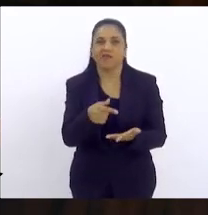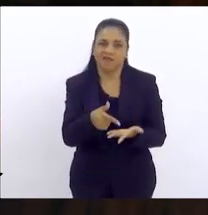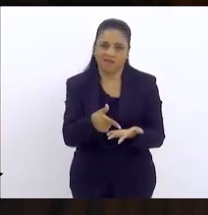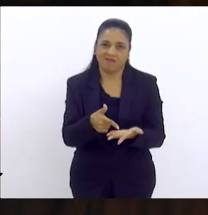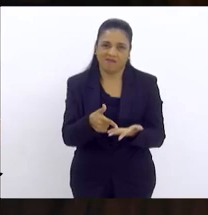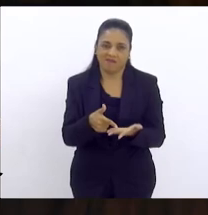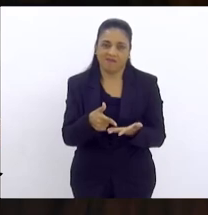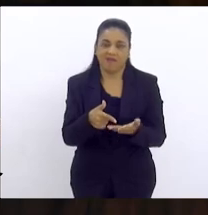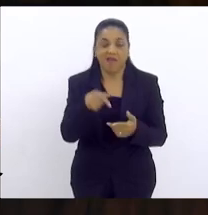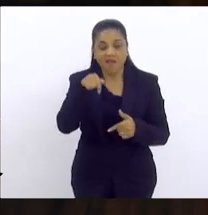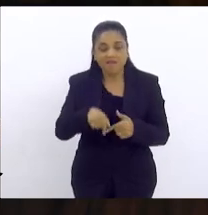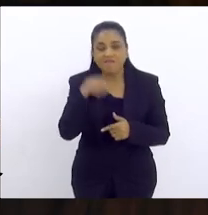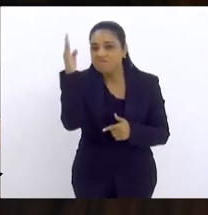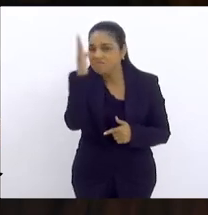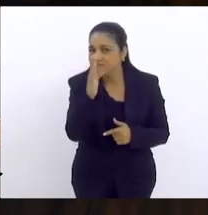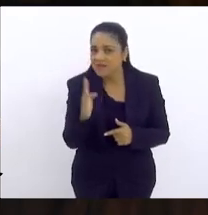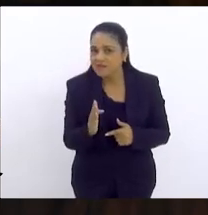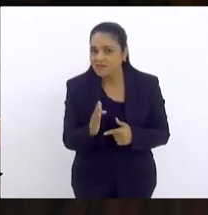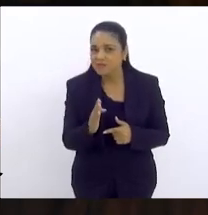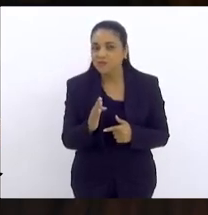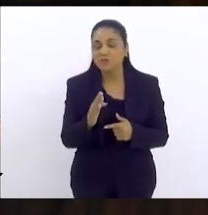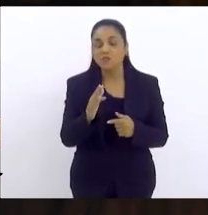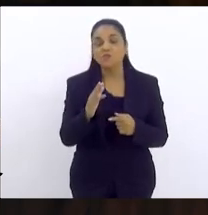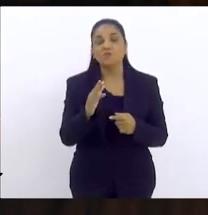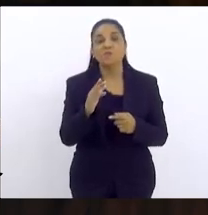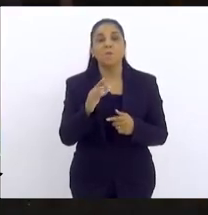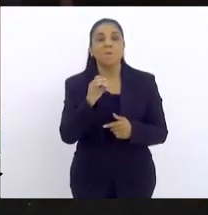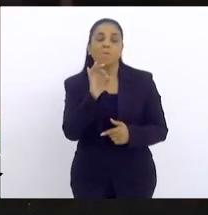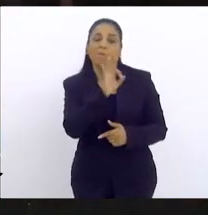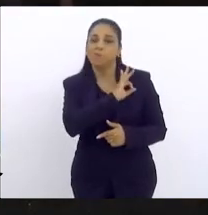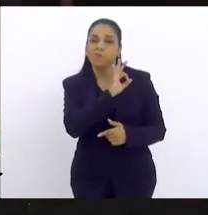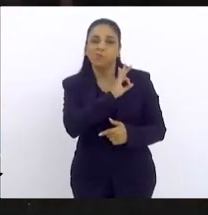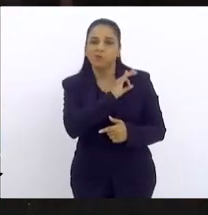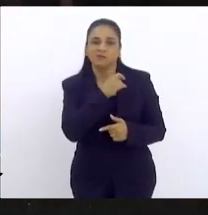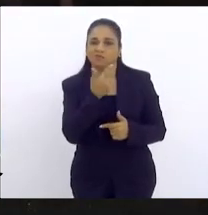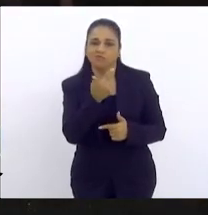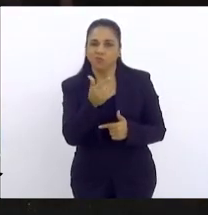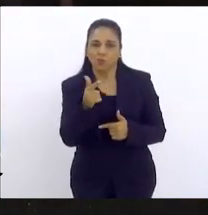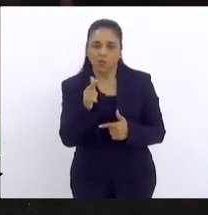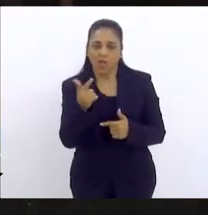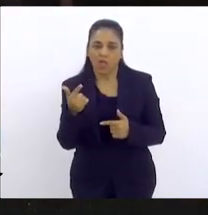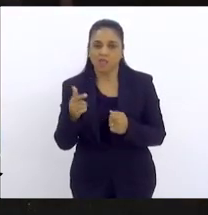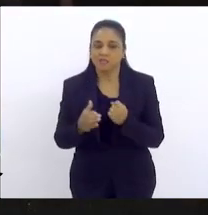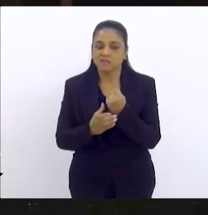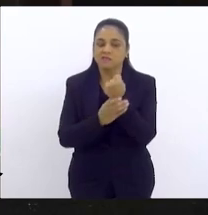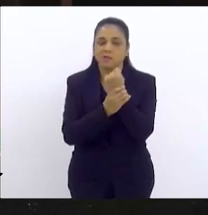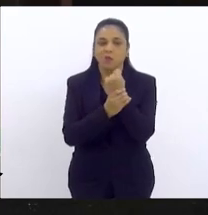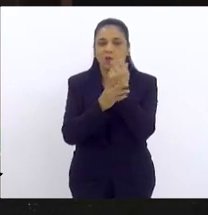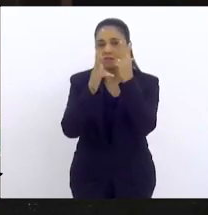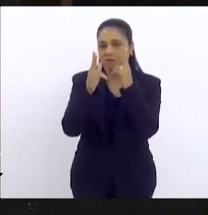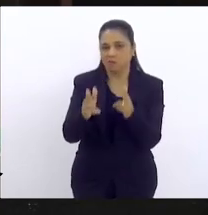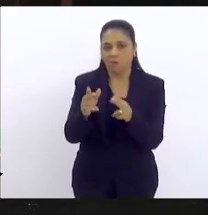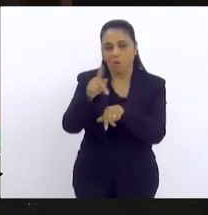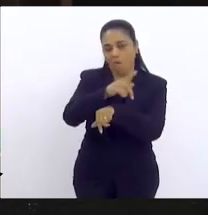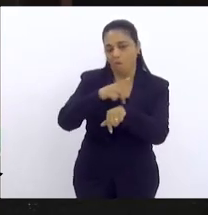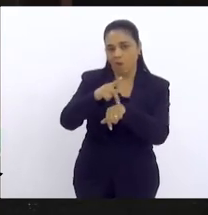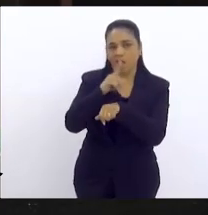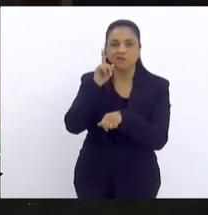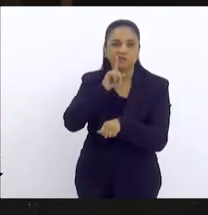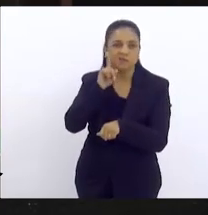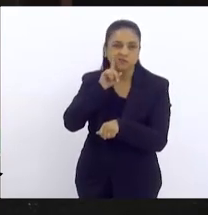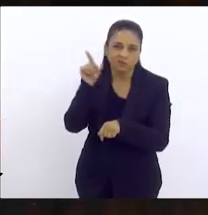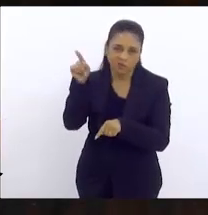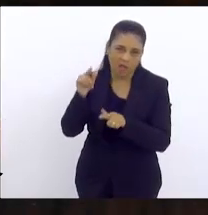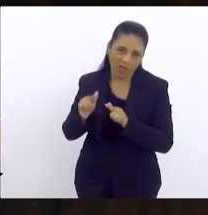os policiais Não tem aquela guarda jurídica que existe por exemplo nos Estados Unidos para os policiais quando